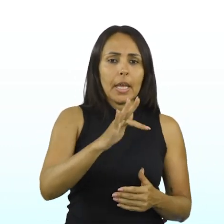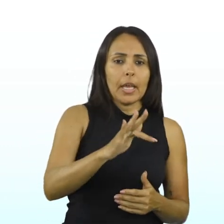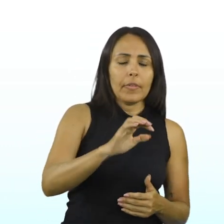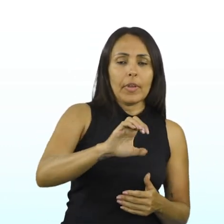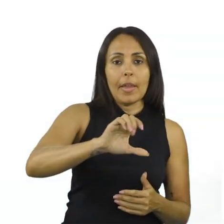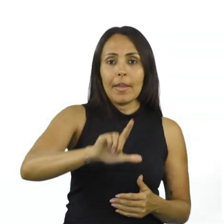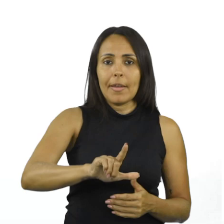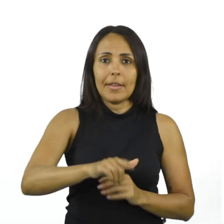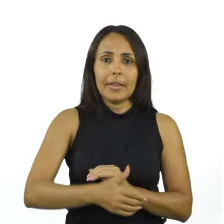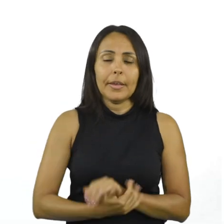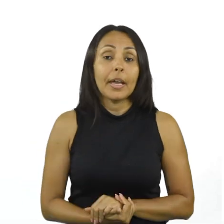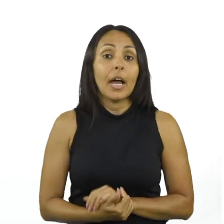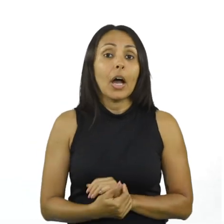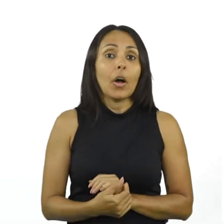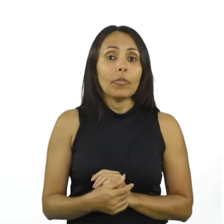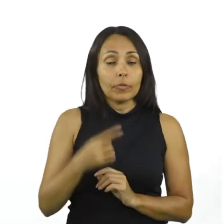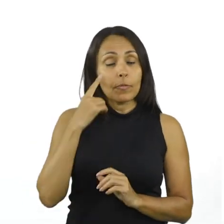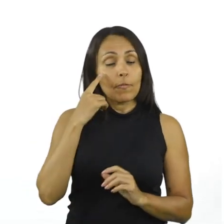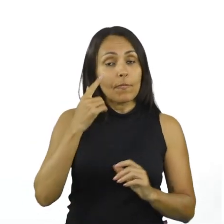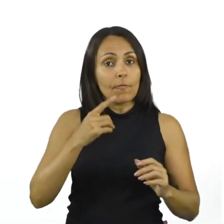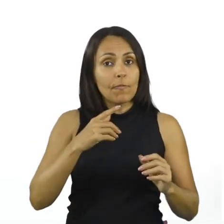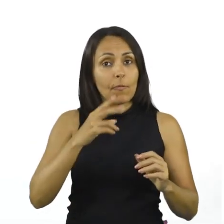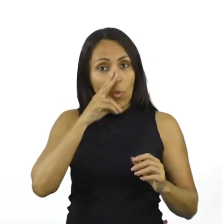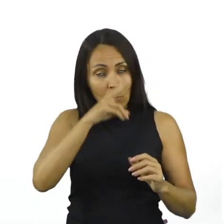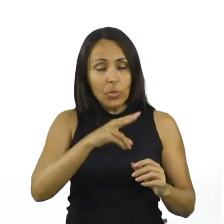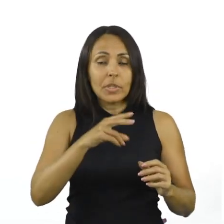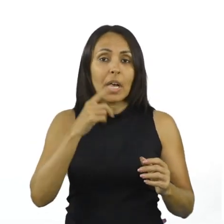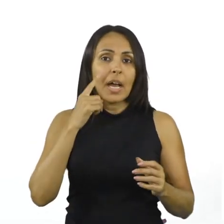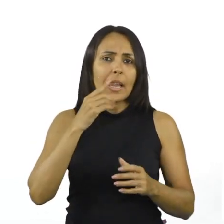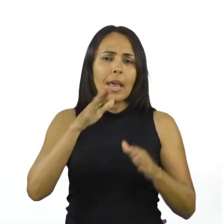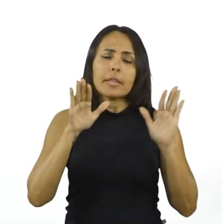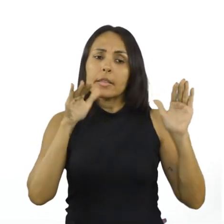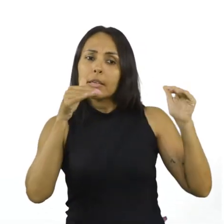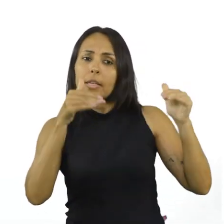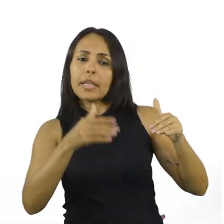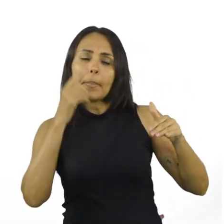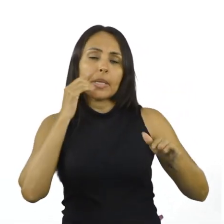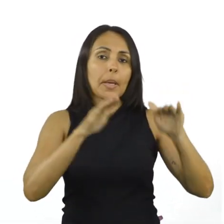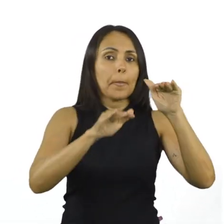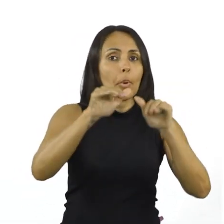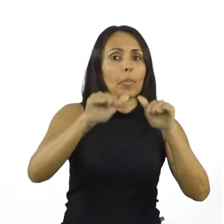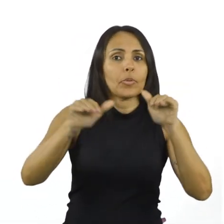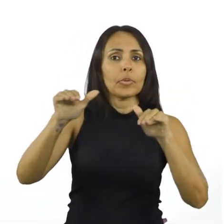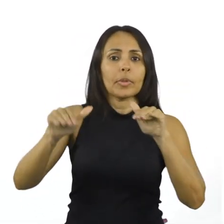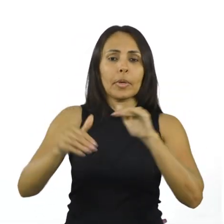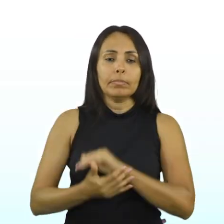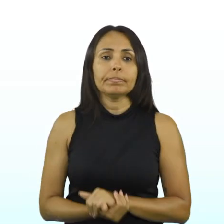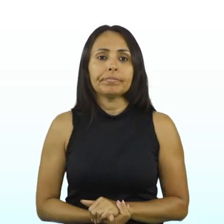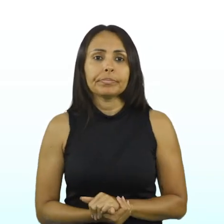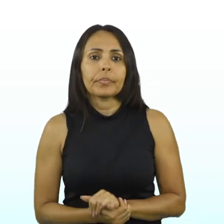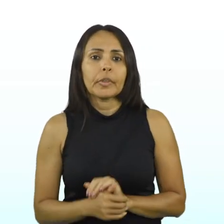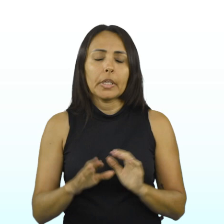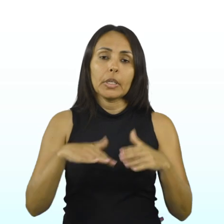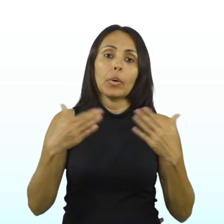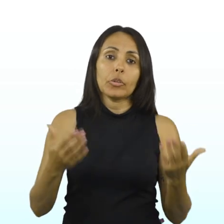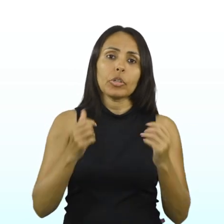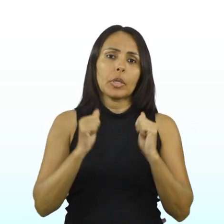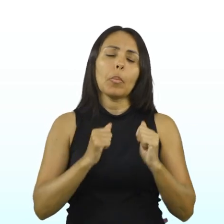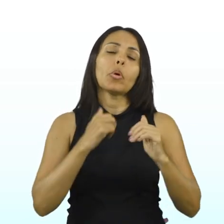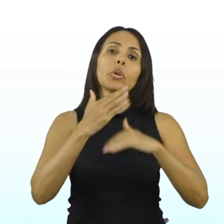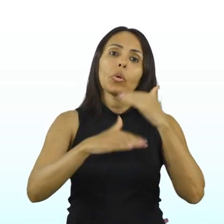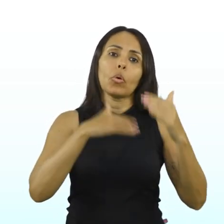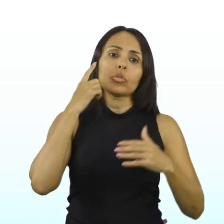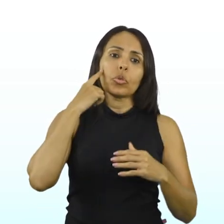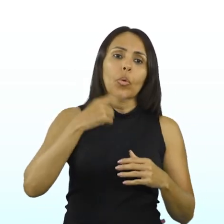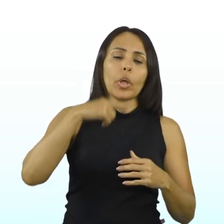já viu essa aula. Então veja que a força elástica ela é diretamente proporcional à deformação. Dessa maneira a gente pode